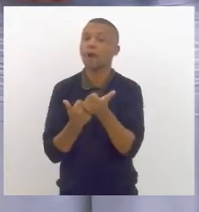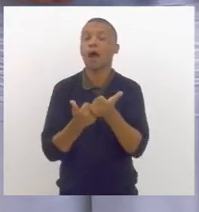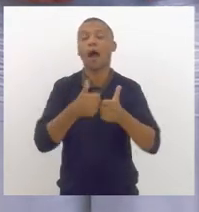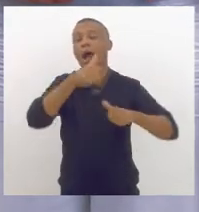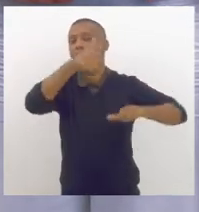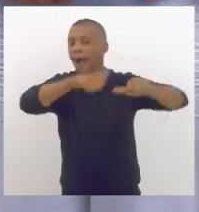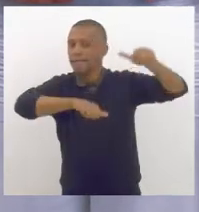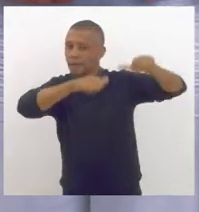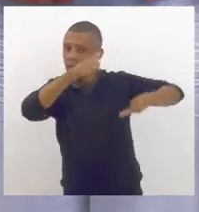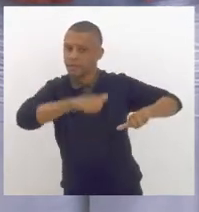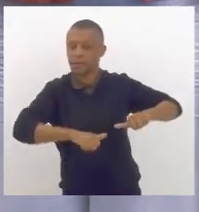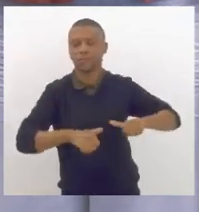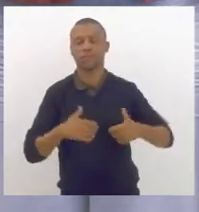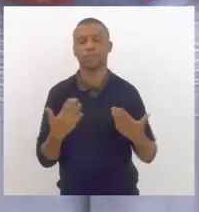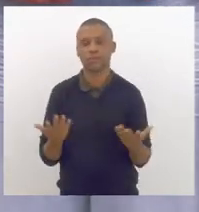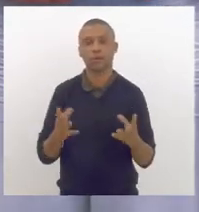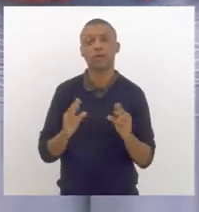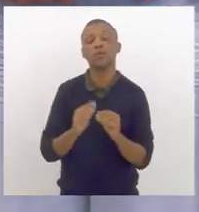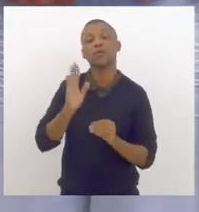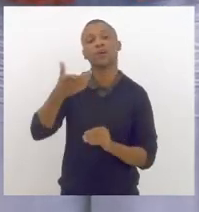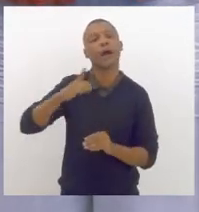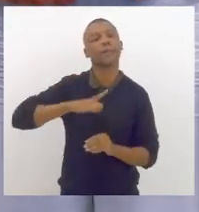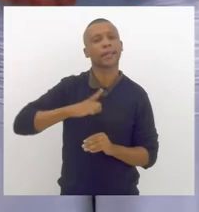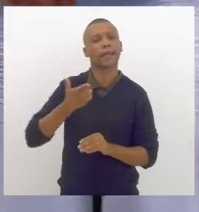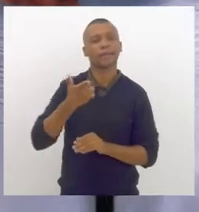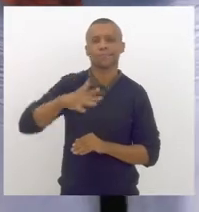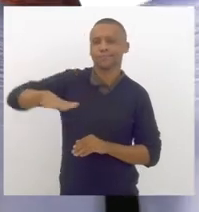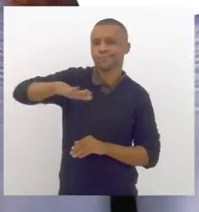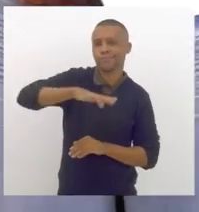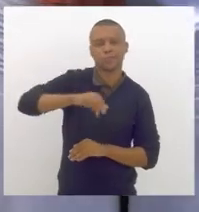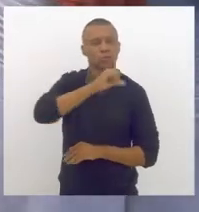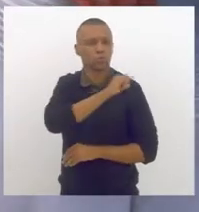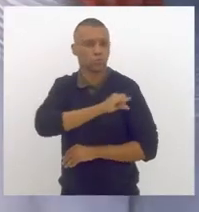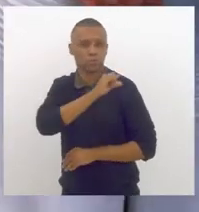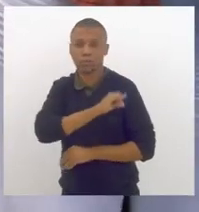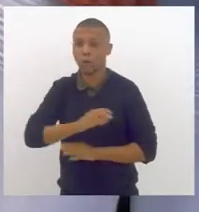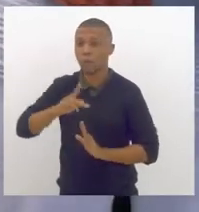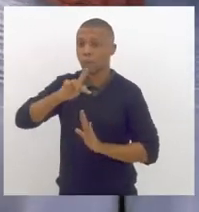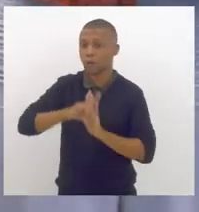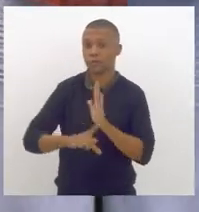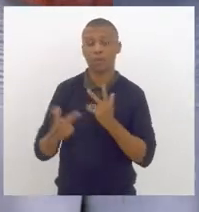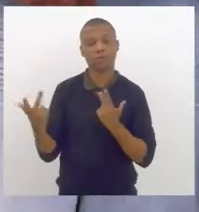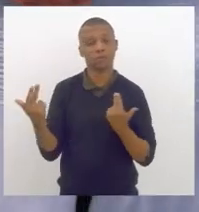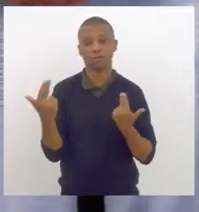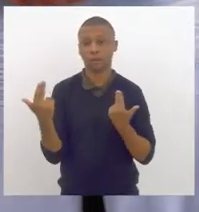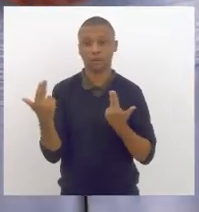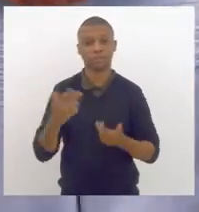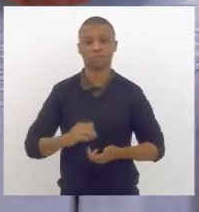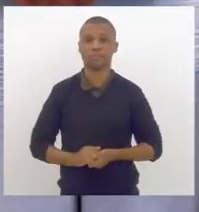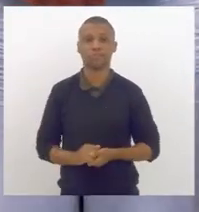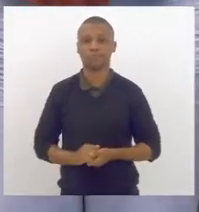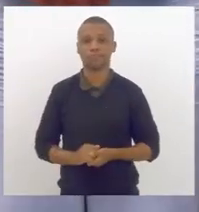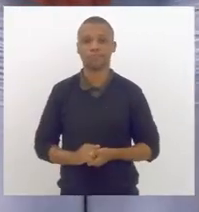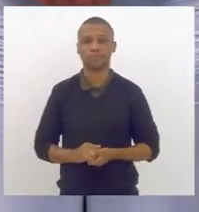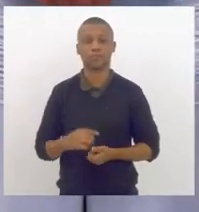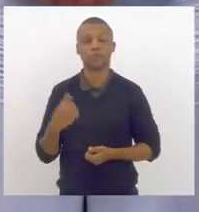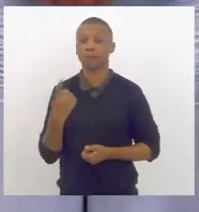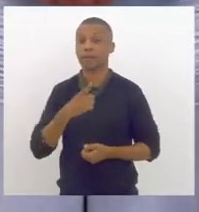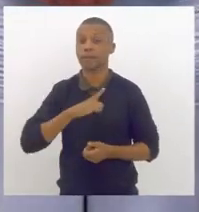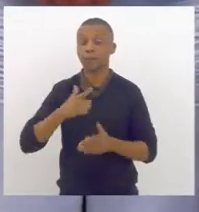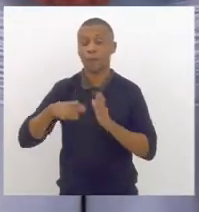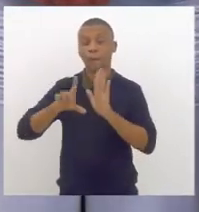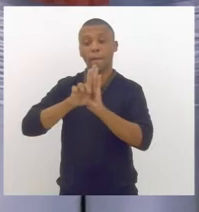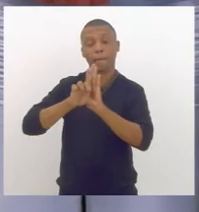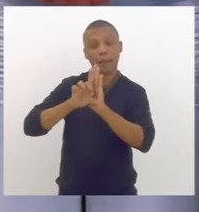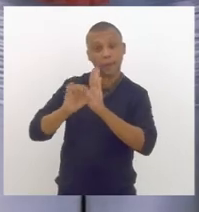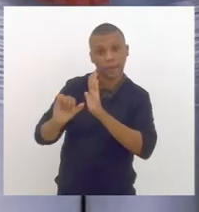Então, já opera na cidade do Rio de Janeiro um projeto como esse. Eu já sei, já temos uma lei, e